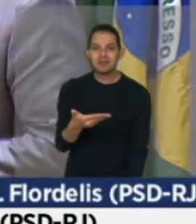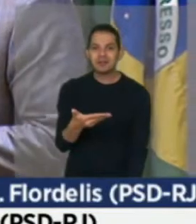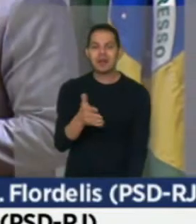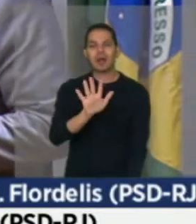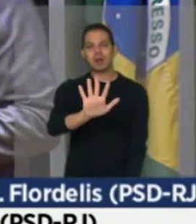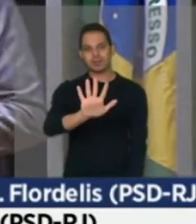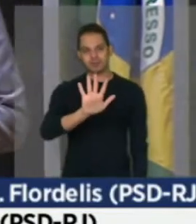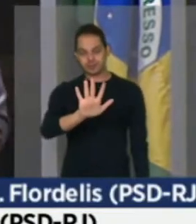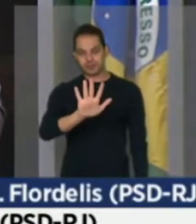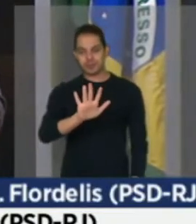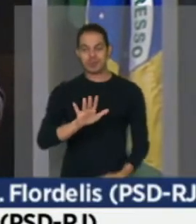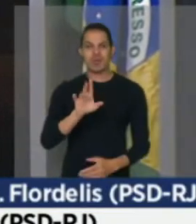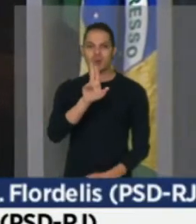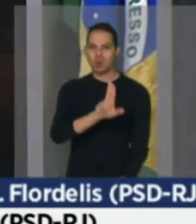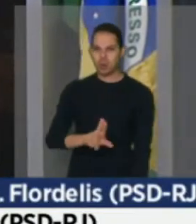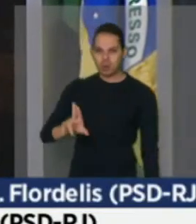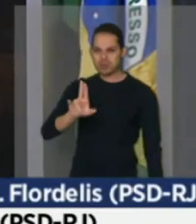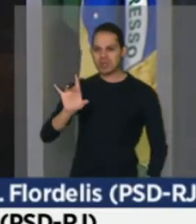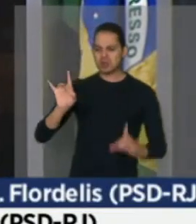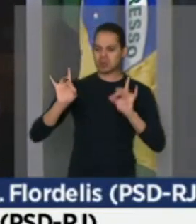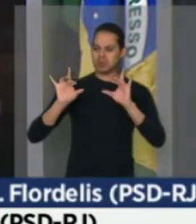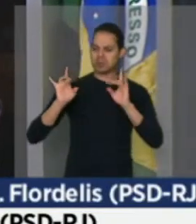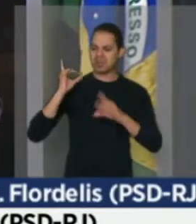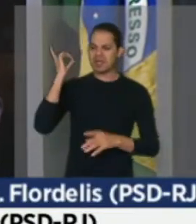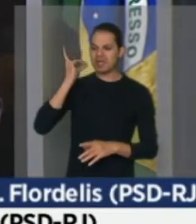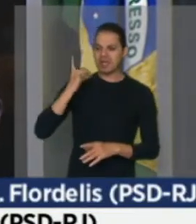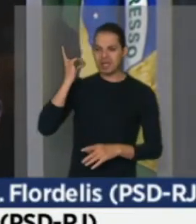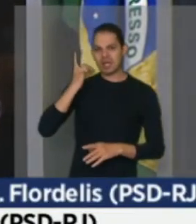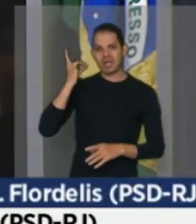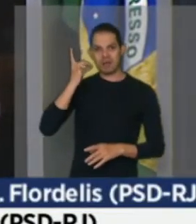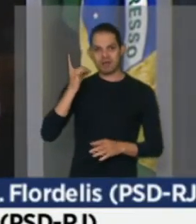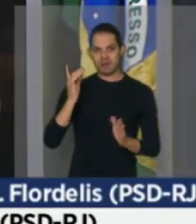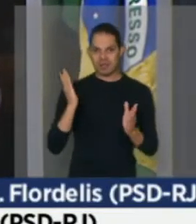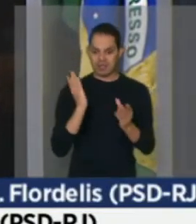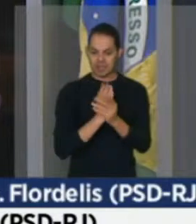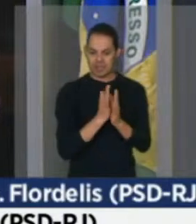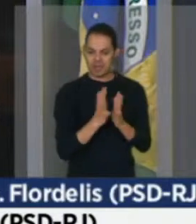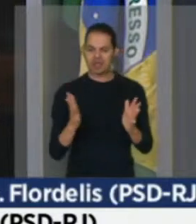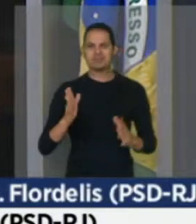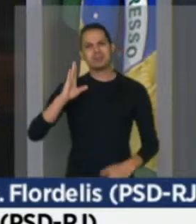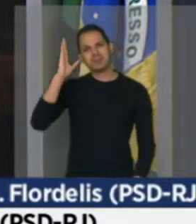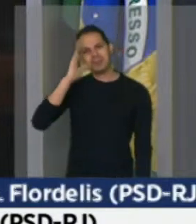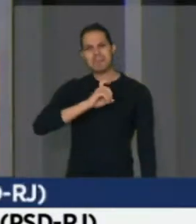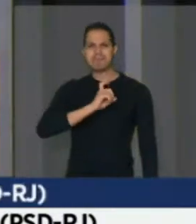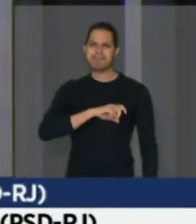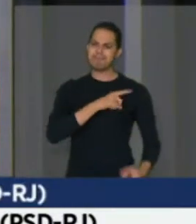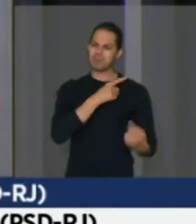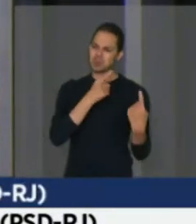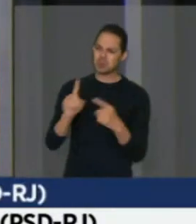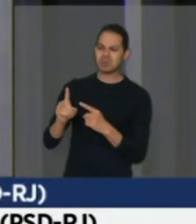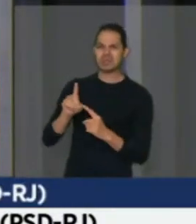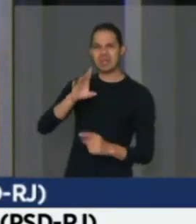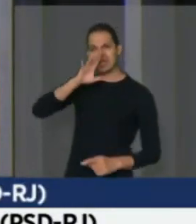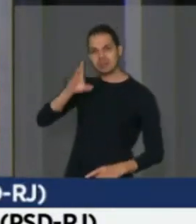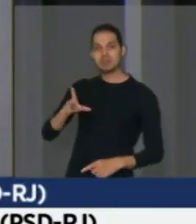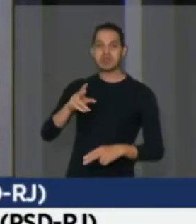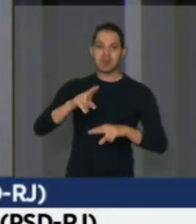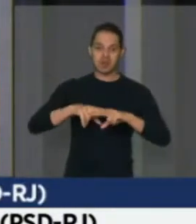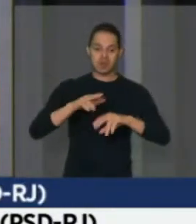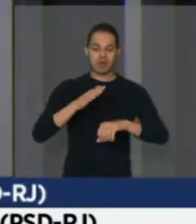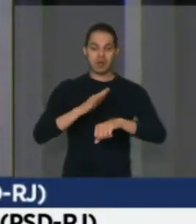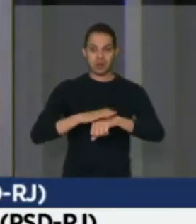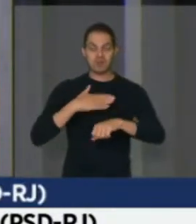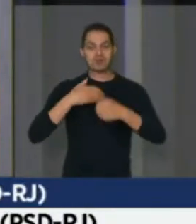Agora, utilizar dos privilégios de deputada no processo, é uma maldade falar isso. E eu digo por quê? Uma